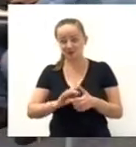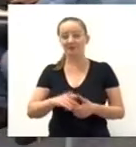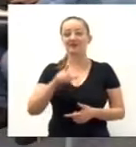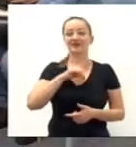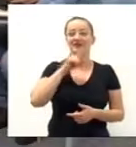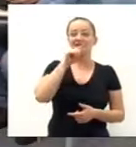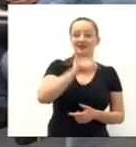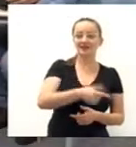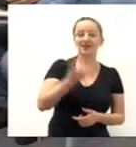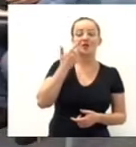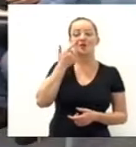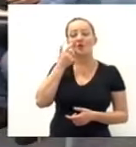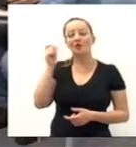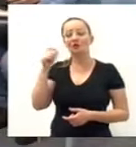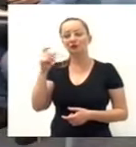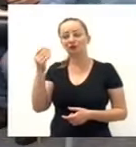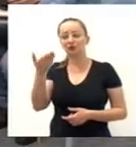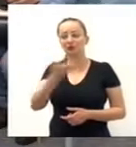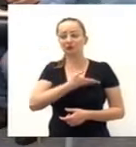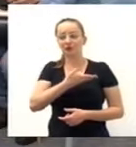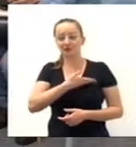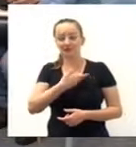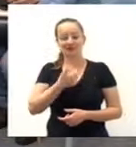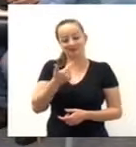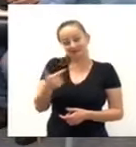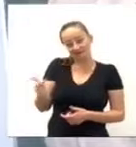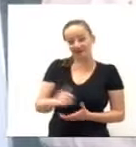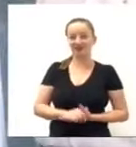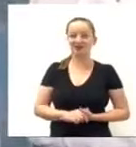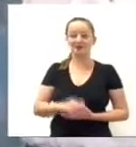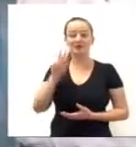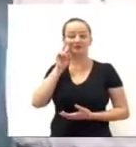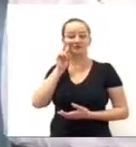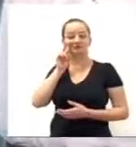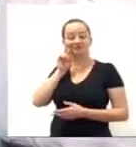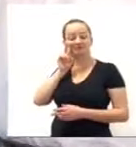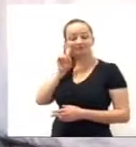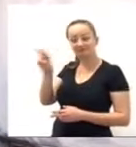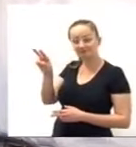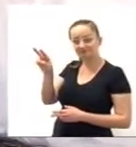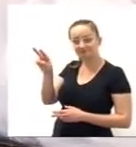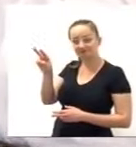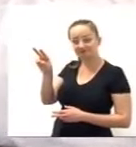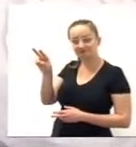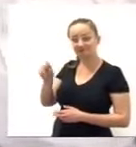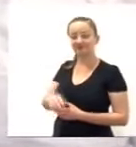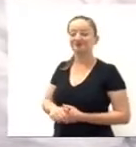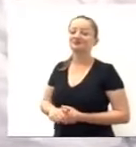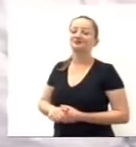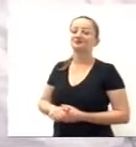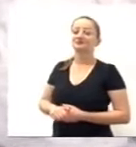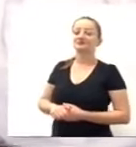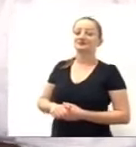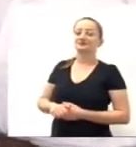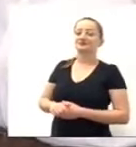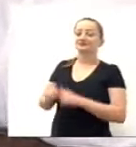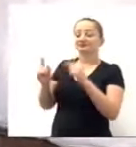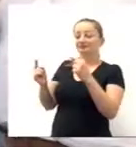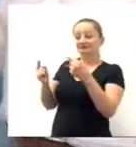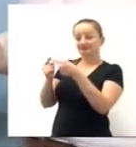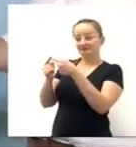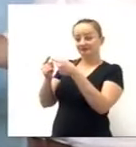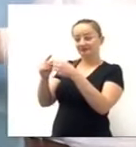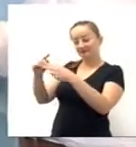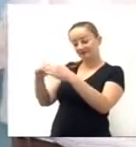aqui, né? Olhos azuis. Mas eu vou estar olhando para ele. Então, o que eu tenho aqui, ó? Cateto oposto